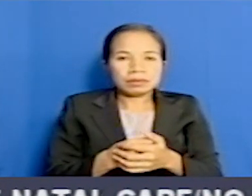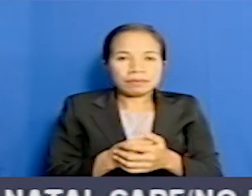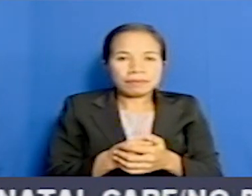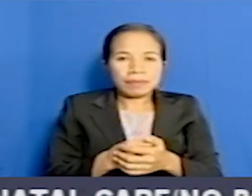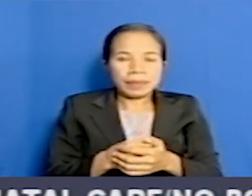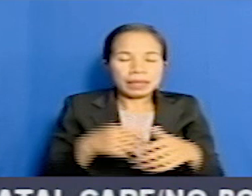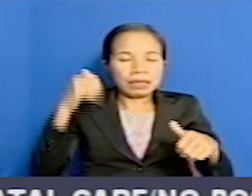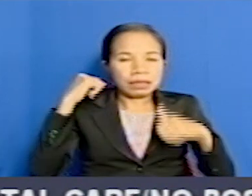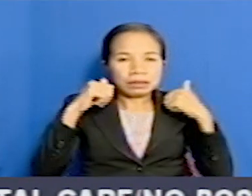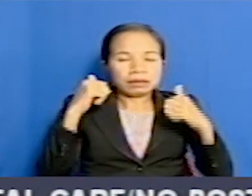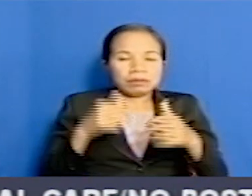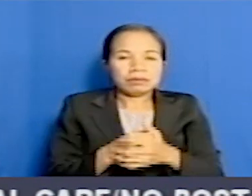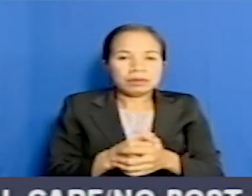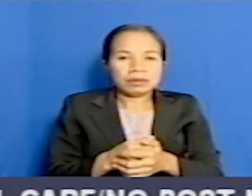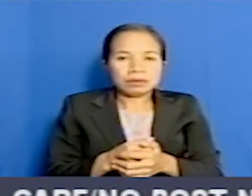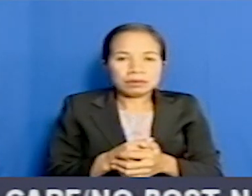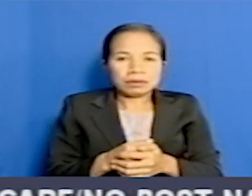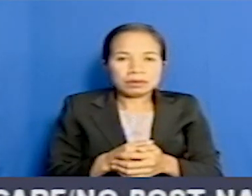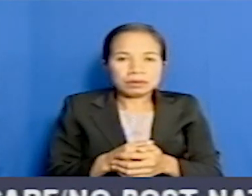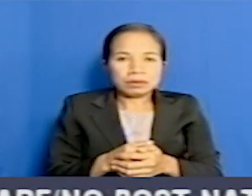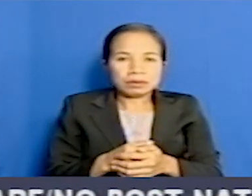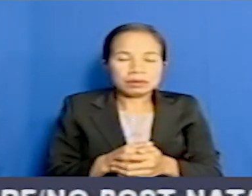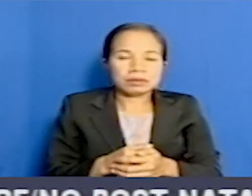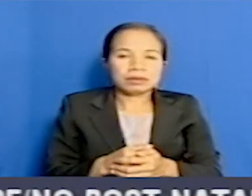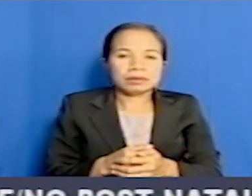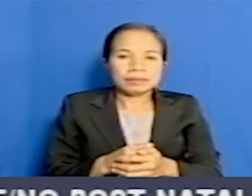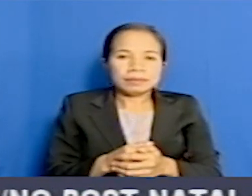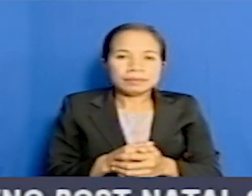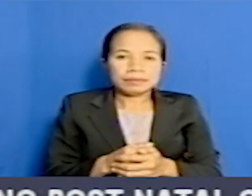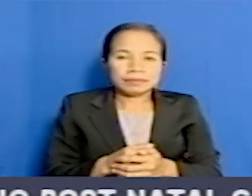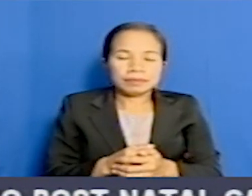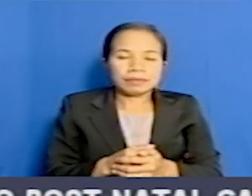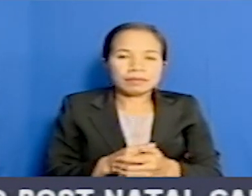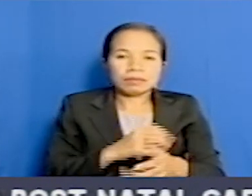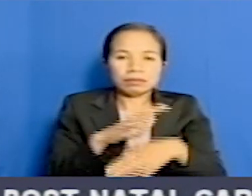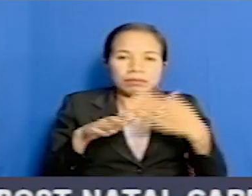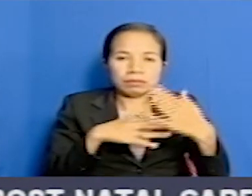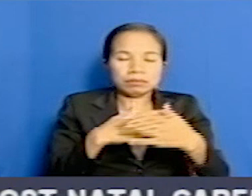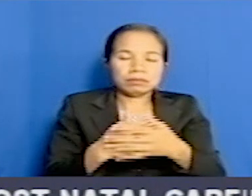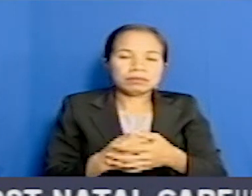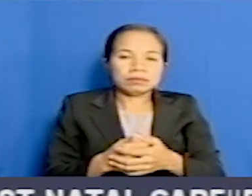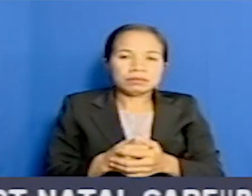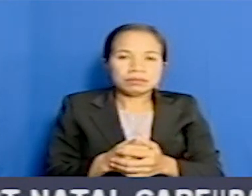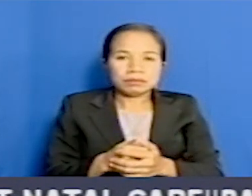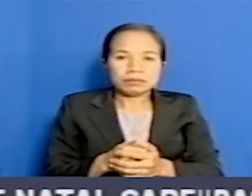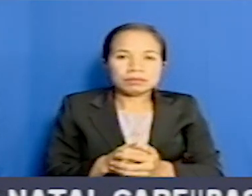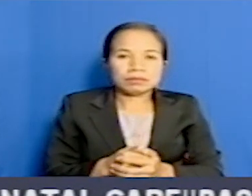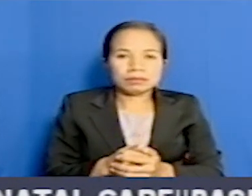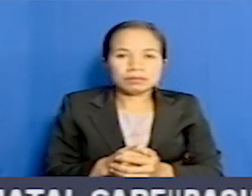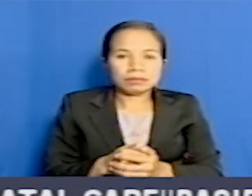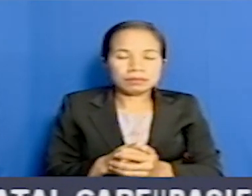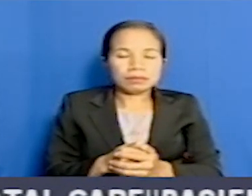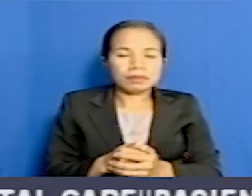nossas atividades nos próximos três anos, e gostaria de agradecer a todos aqueles que individualmente,